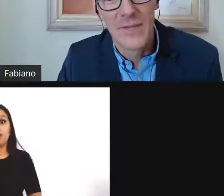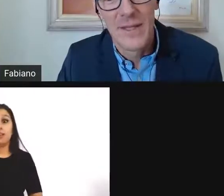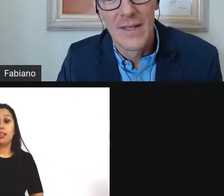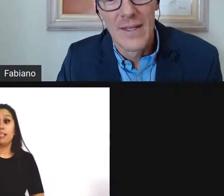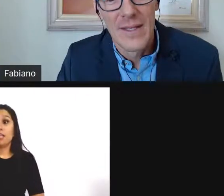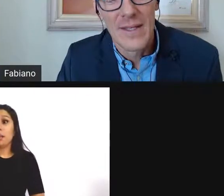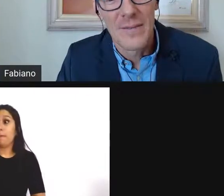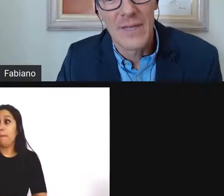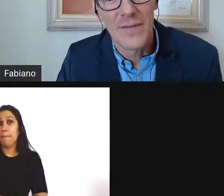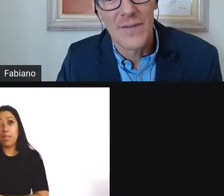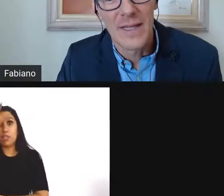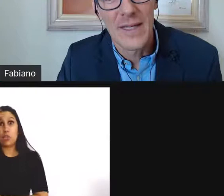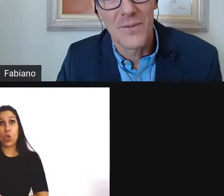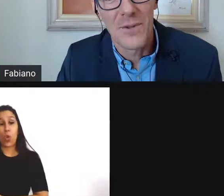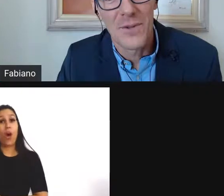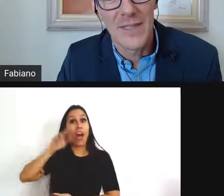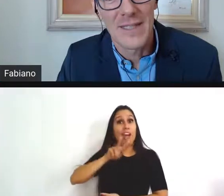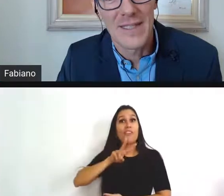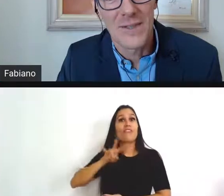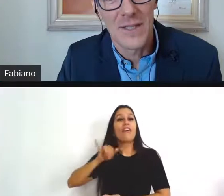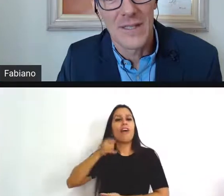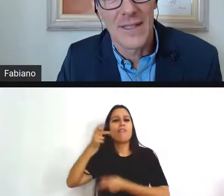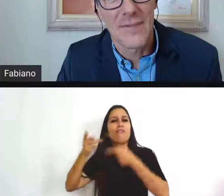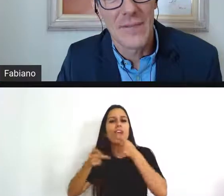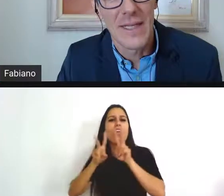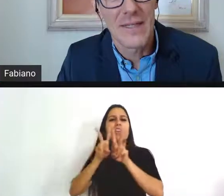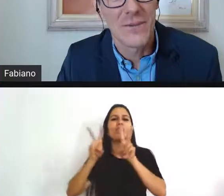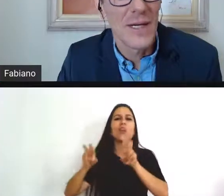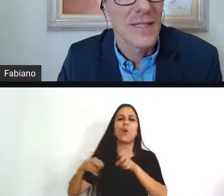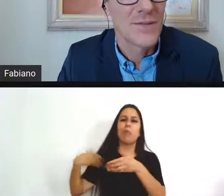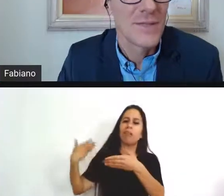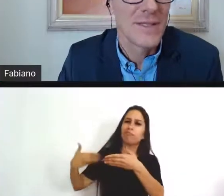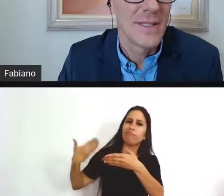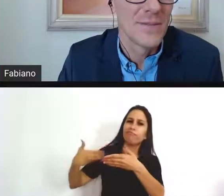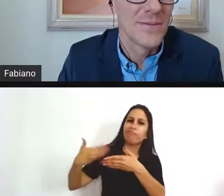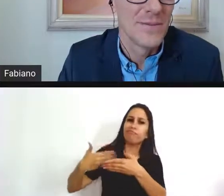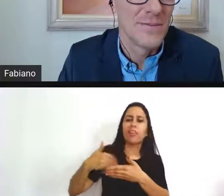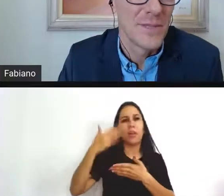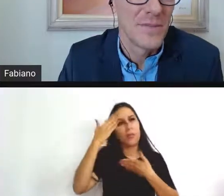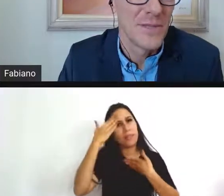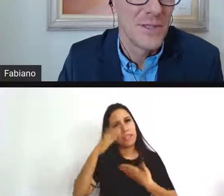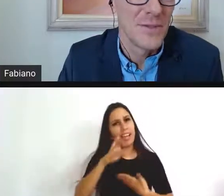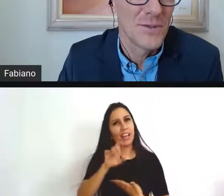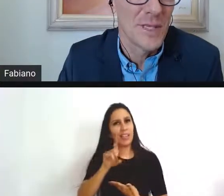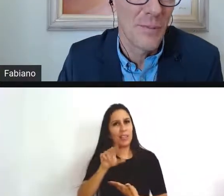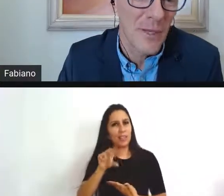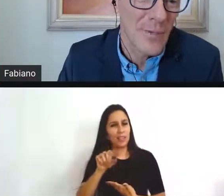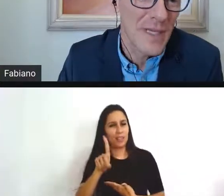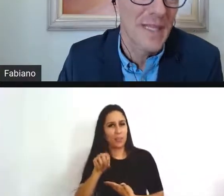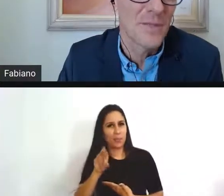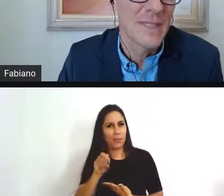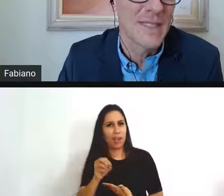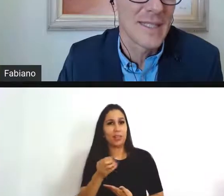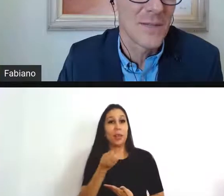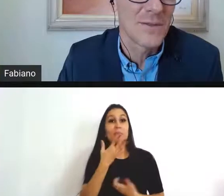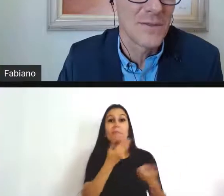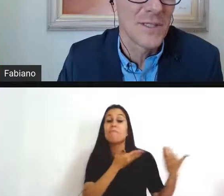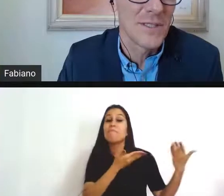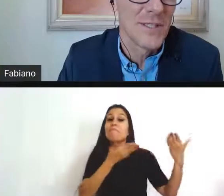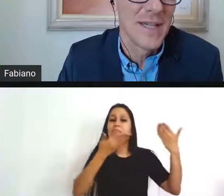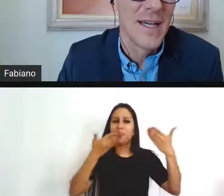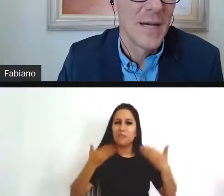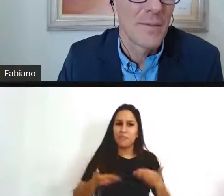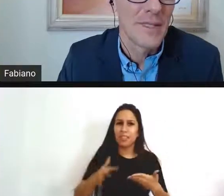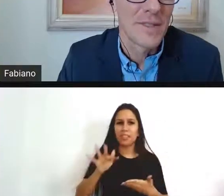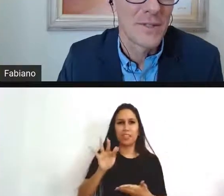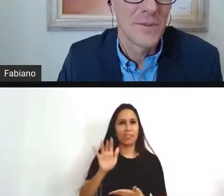Fernando, que também vai falar um pouco da trajetória dele. Obrigado, Eduardo. Fernando, bem-vindo. Também obrigado por aceitar o